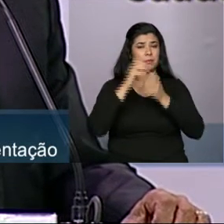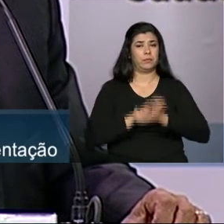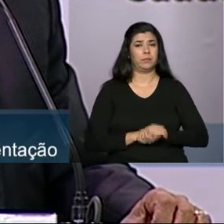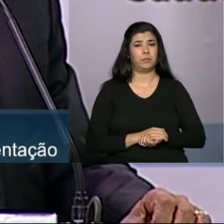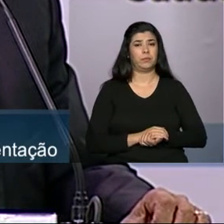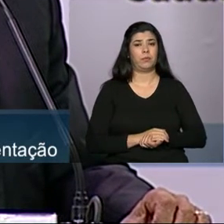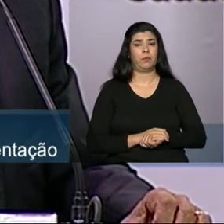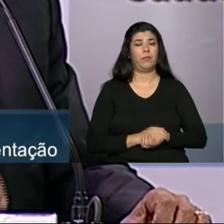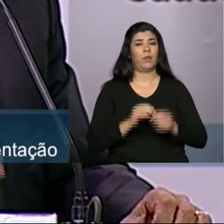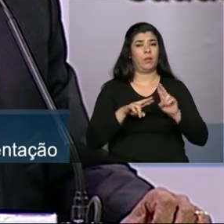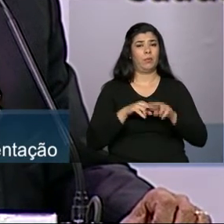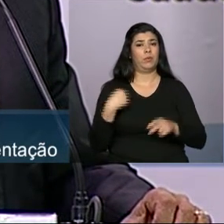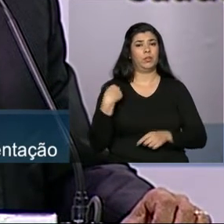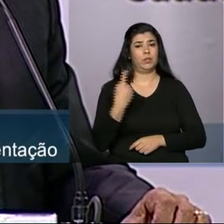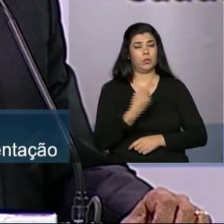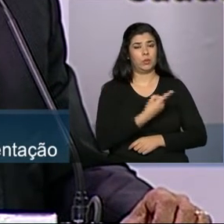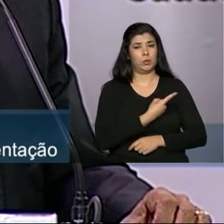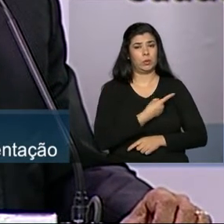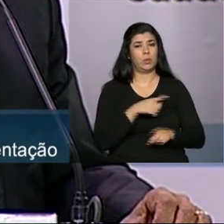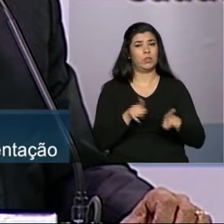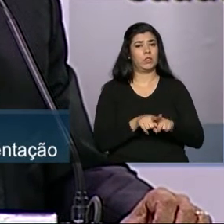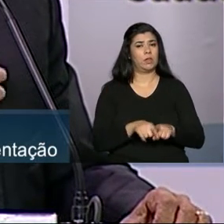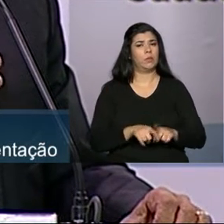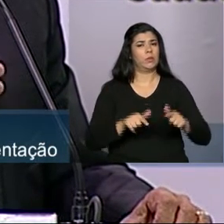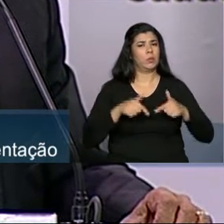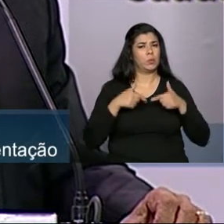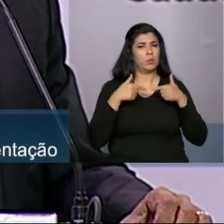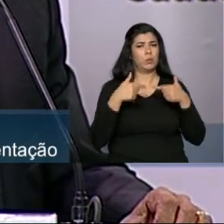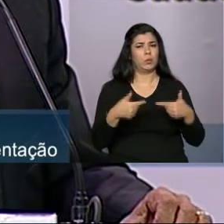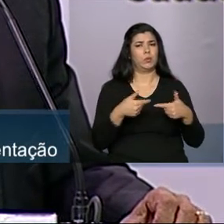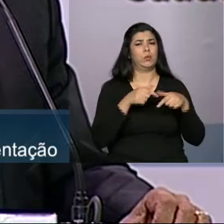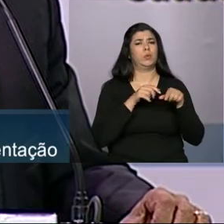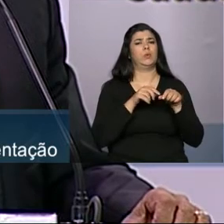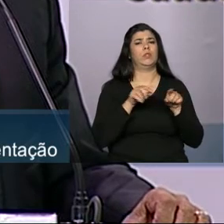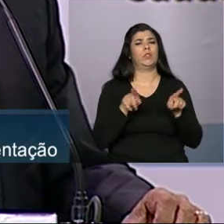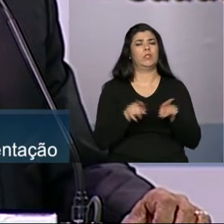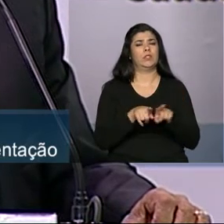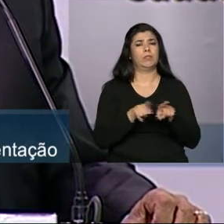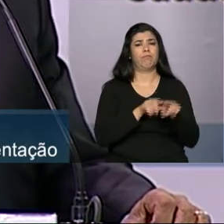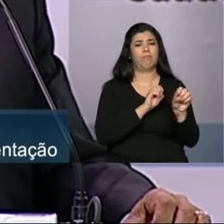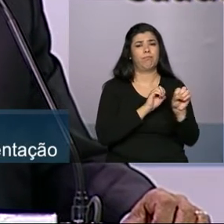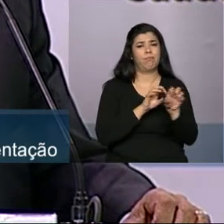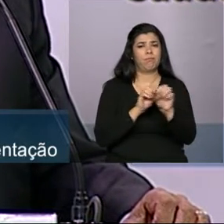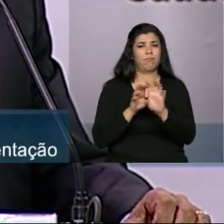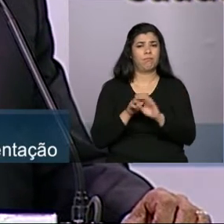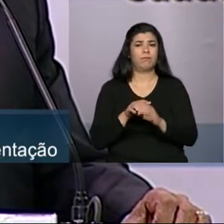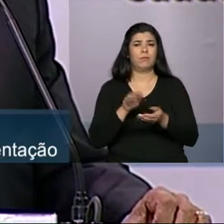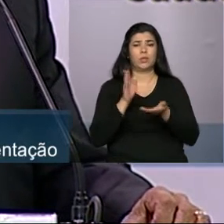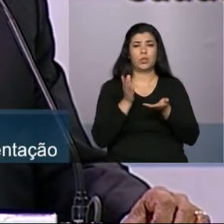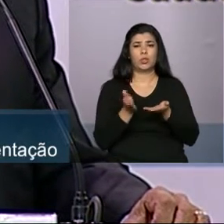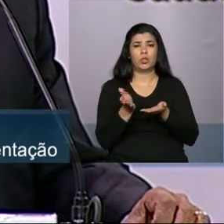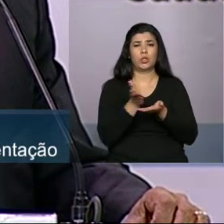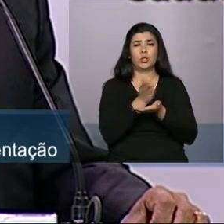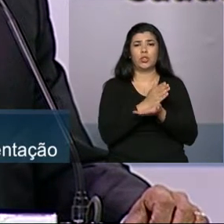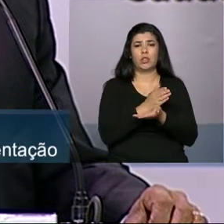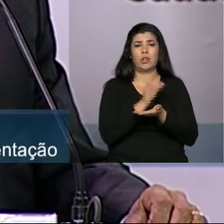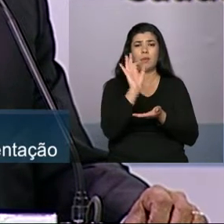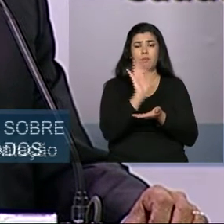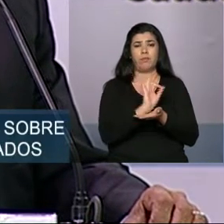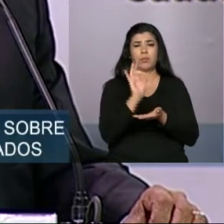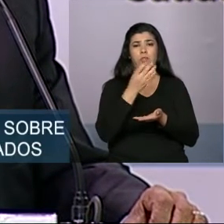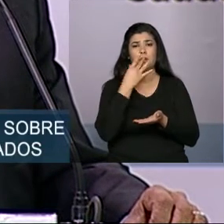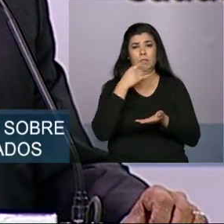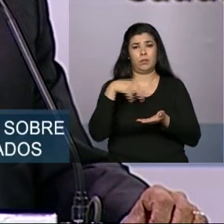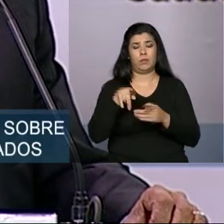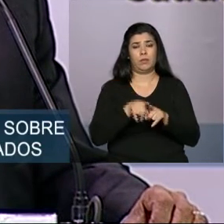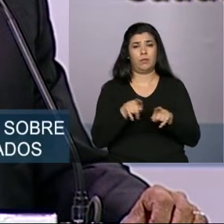Portanto, nós estamos nos engajando também, não somente na questão de retirarmos nós, mas de criar